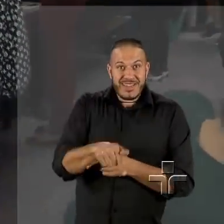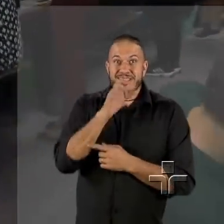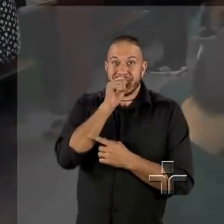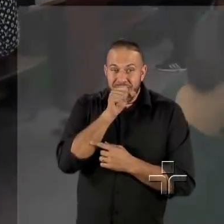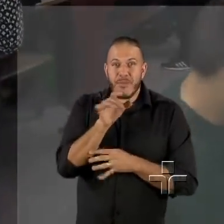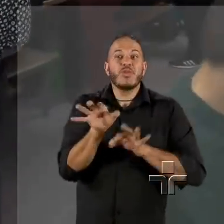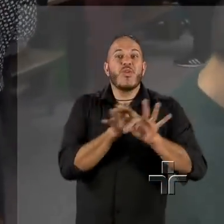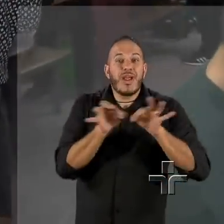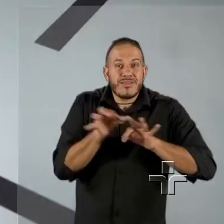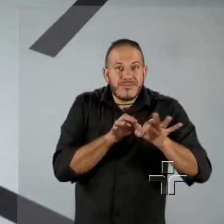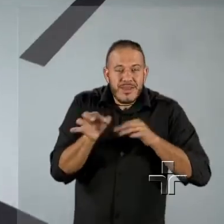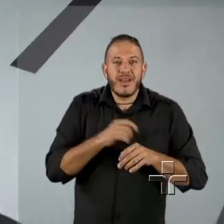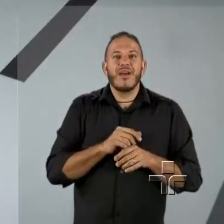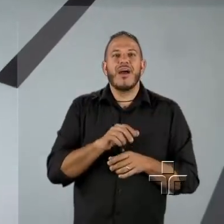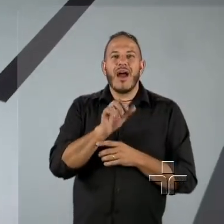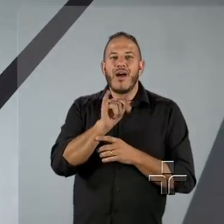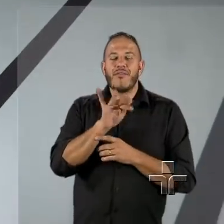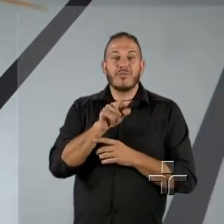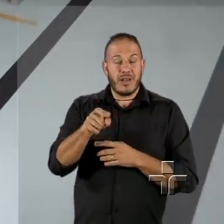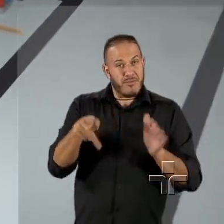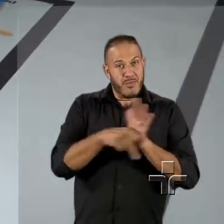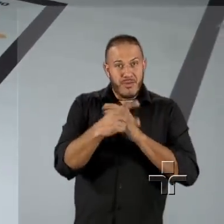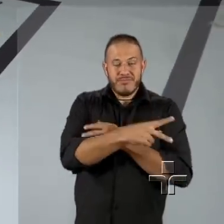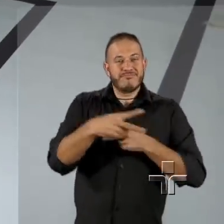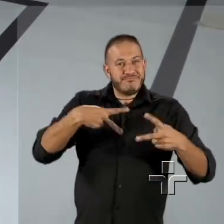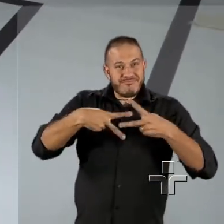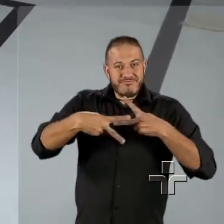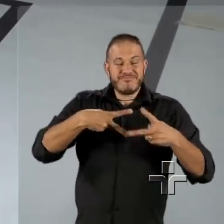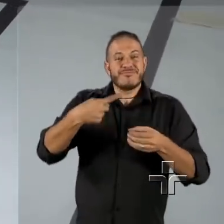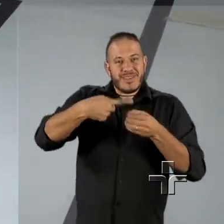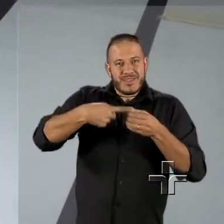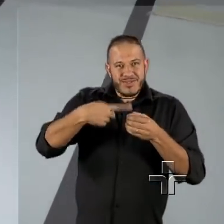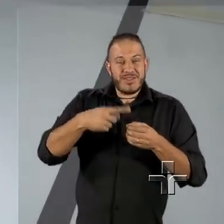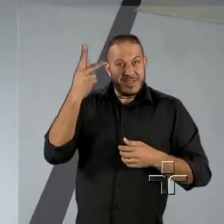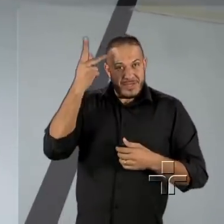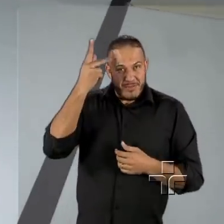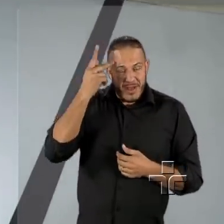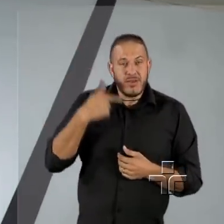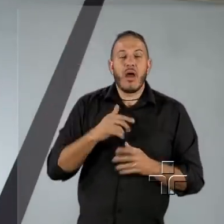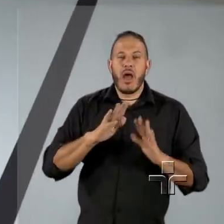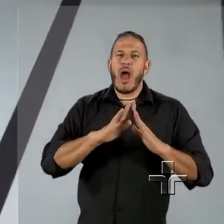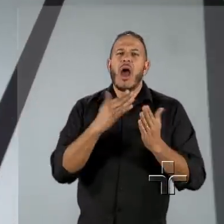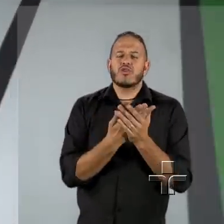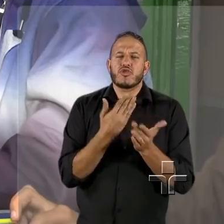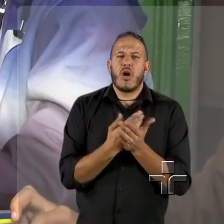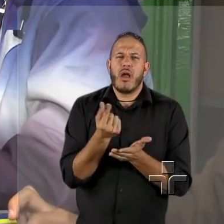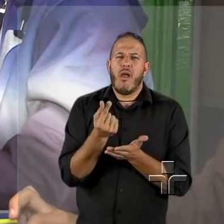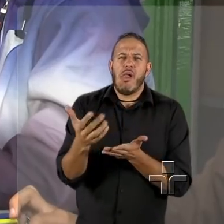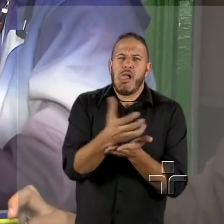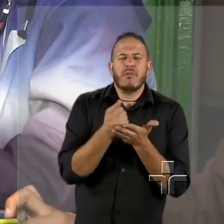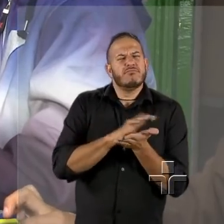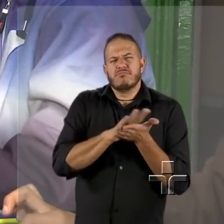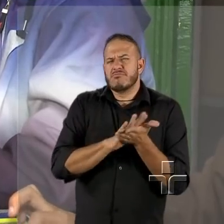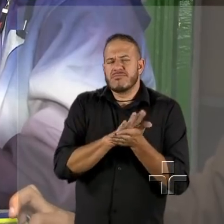Esses estudantes treinam para uma Olimpíada de Robótica. O desafio é a prova de cabo de